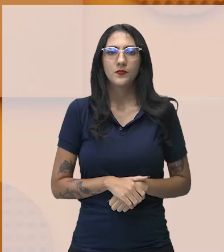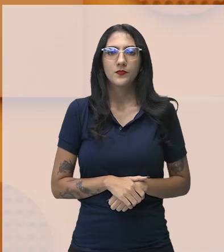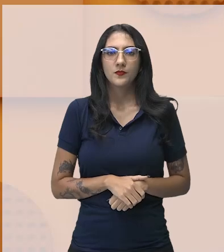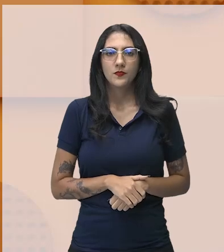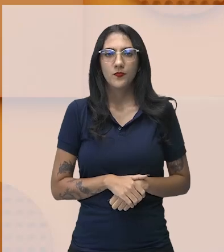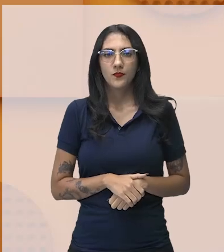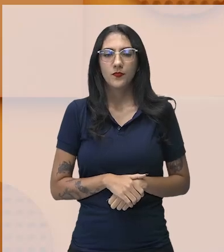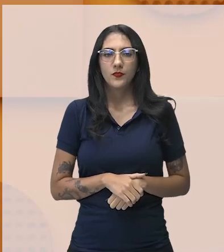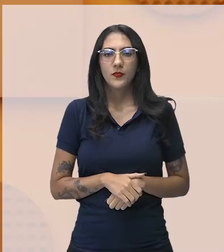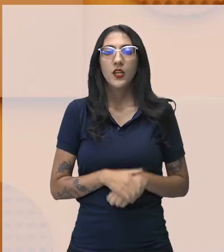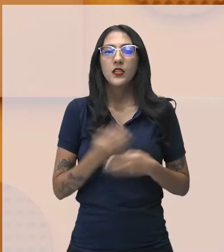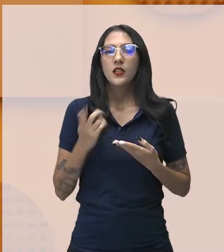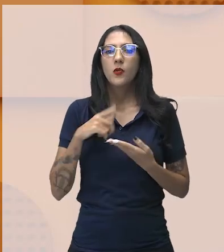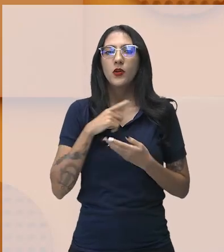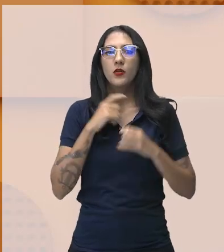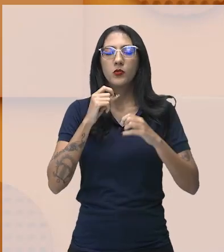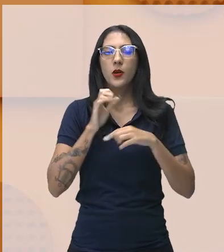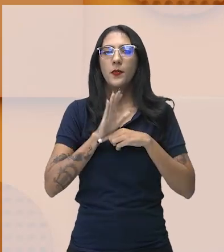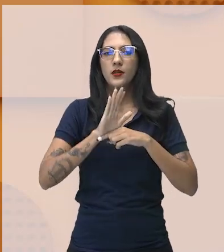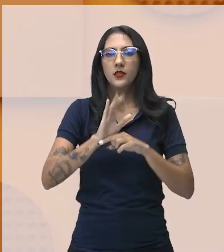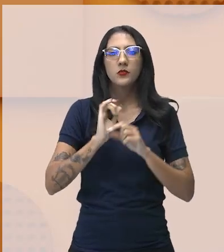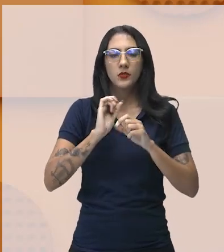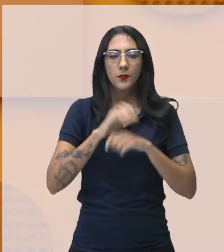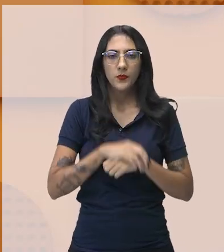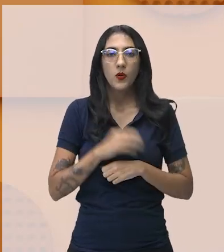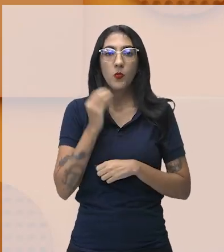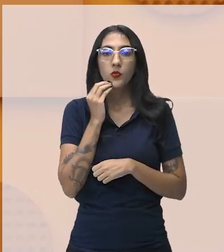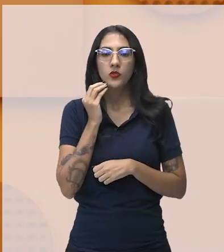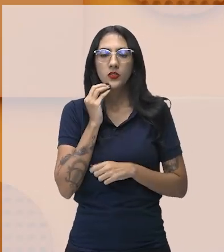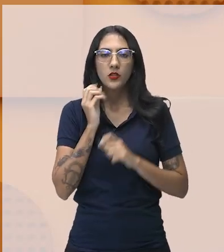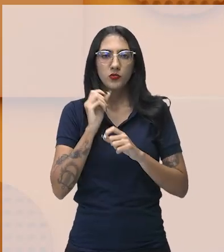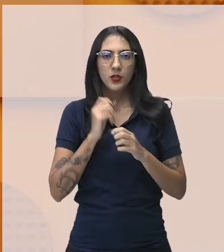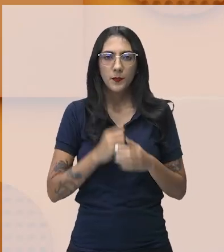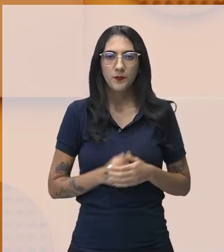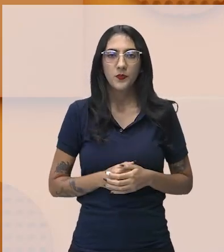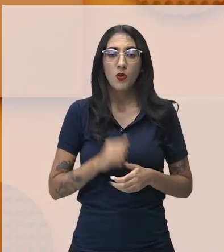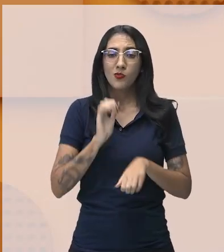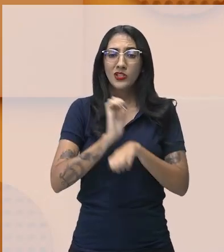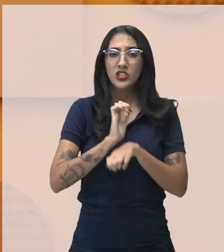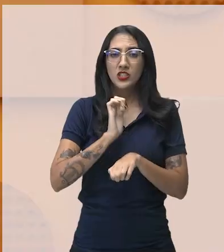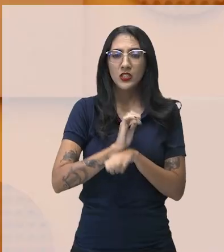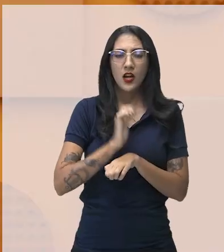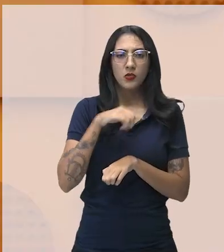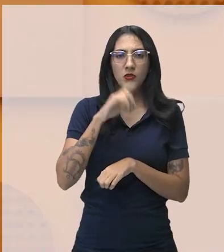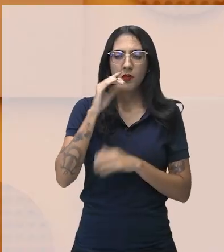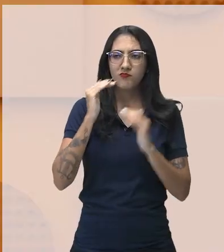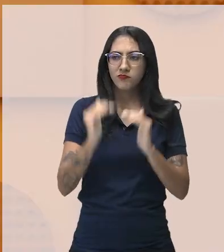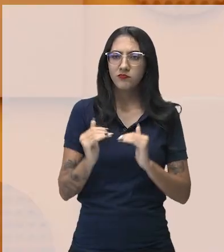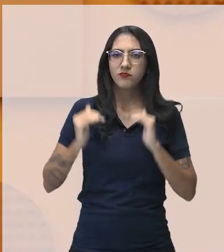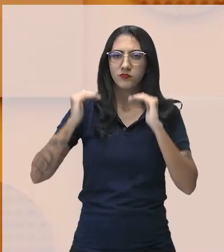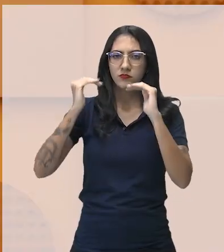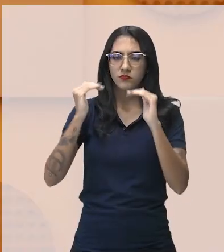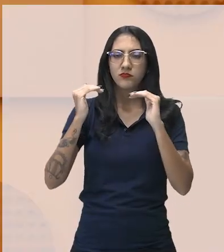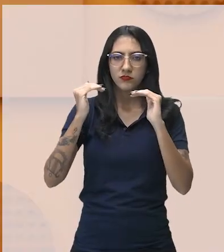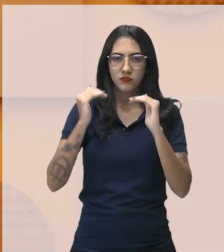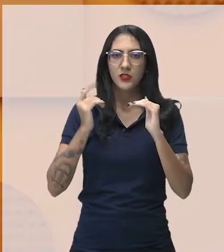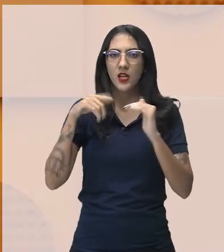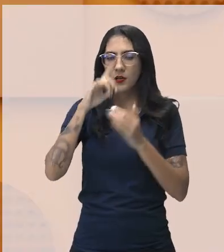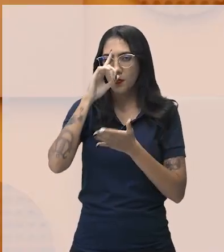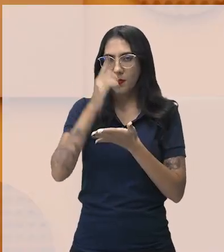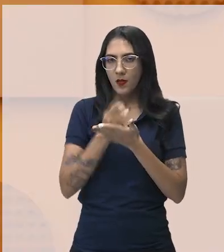coloca tanto a parte de se ter uma economia planificada, onde o Estado ele acaba, né, predominando, assim como esse processo